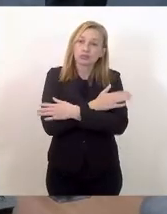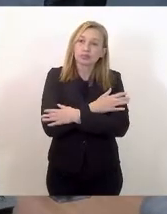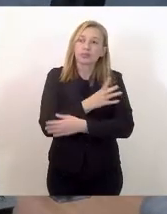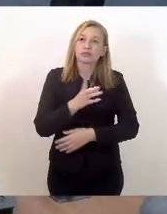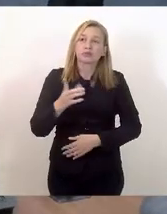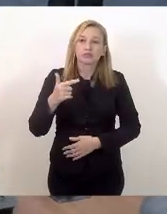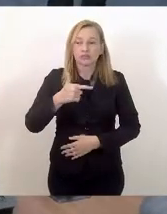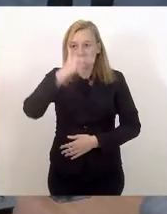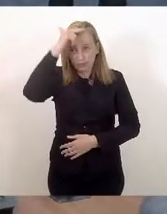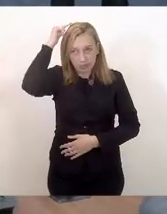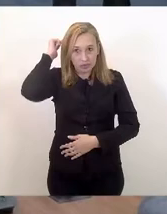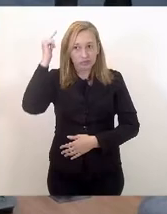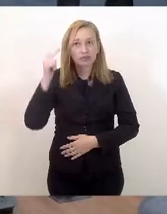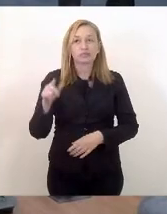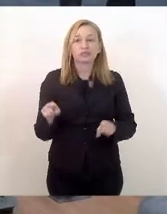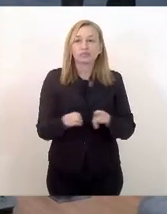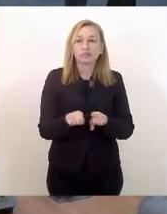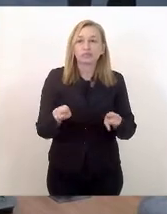Paulo.